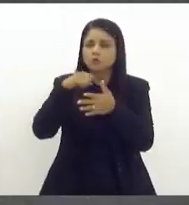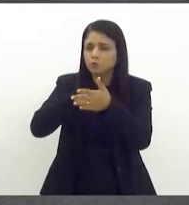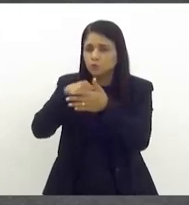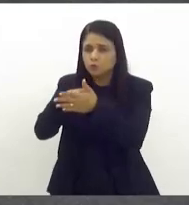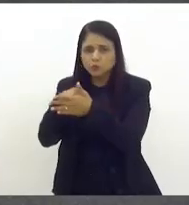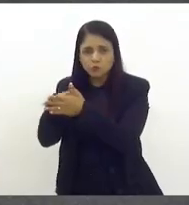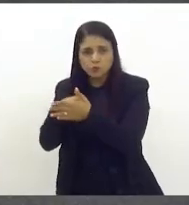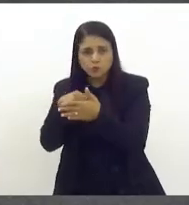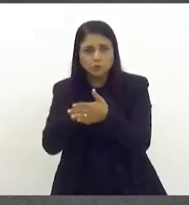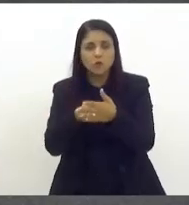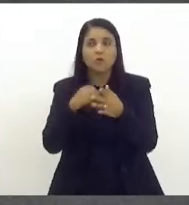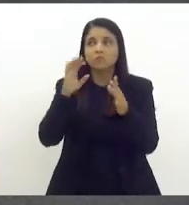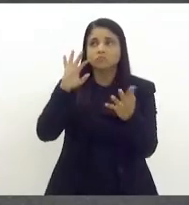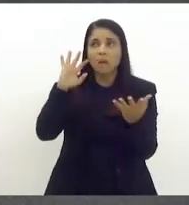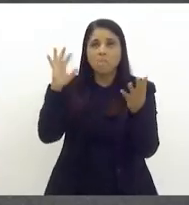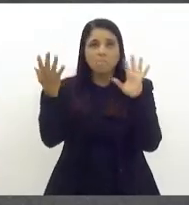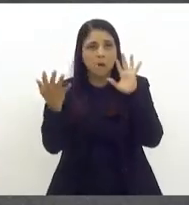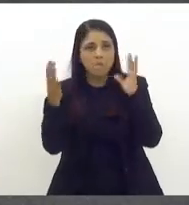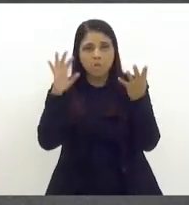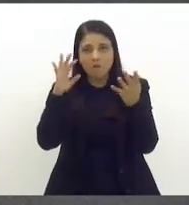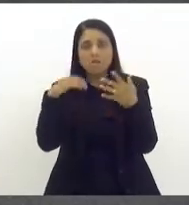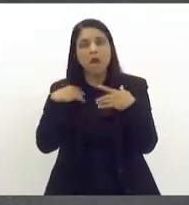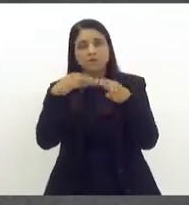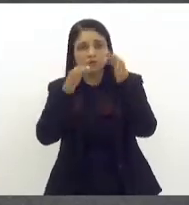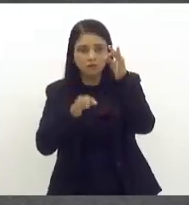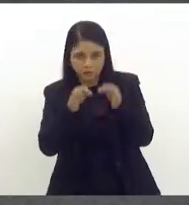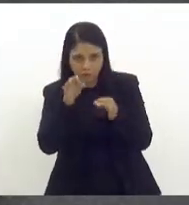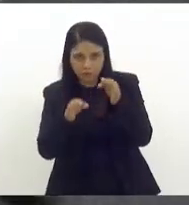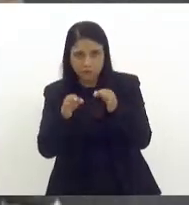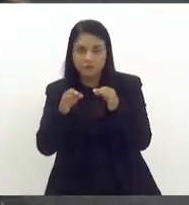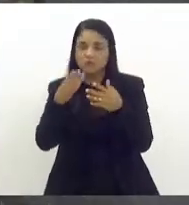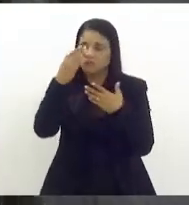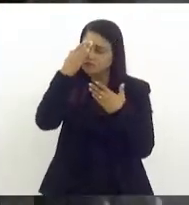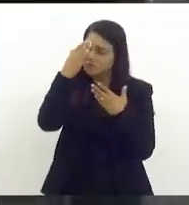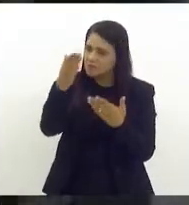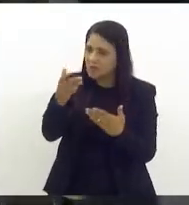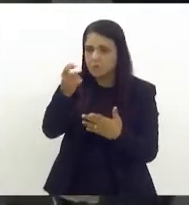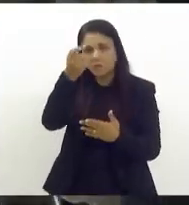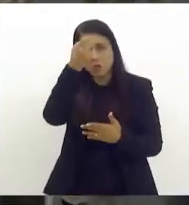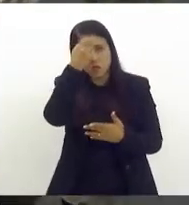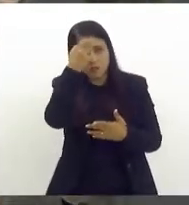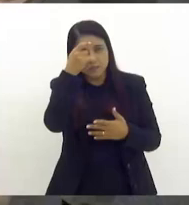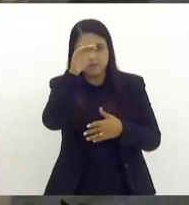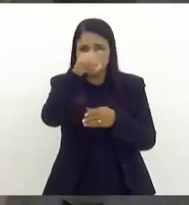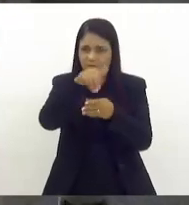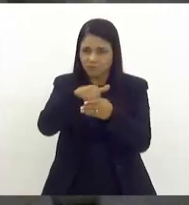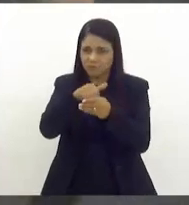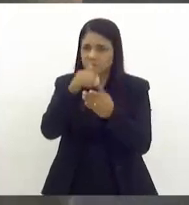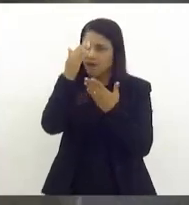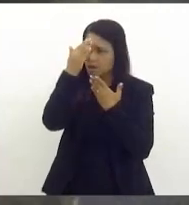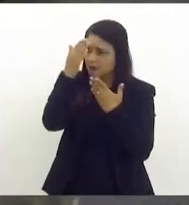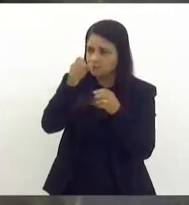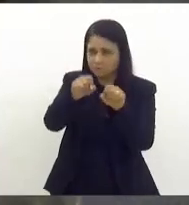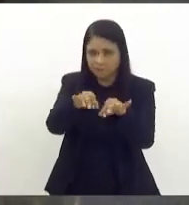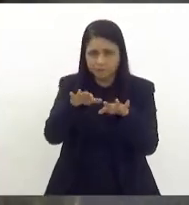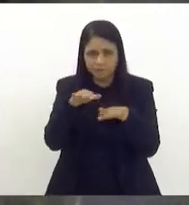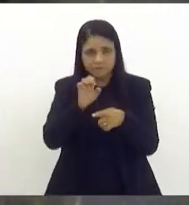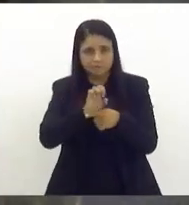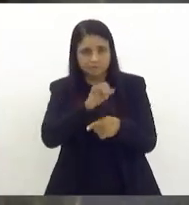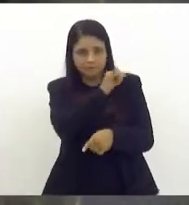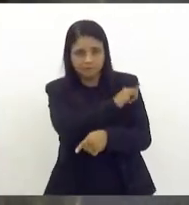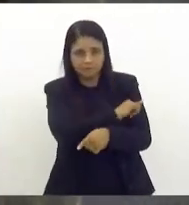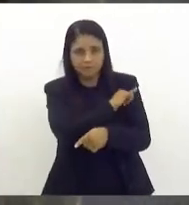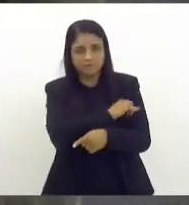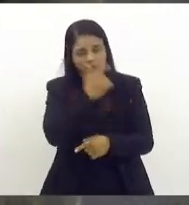a justiça climática então muito obrigada a essa casa pela maturidade pela votação agradecer ao Parlamento do Fluminense como